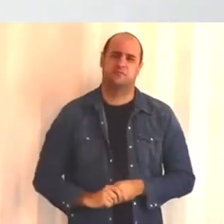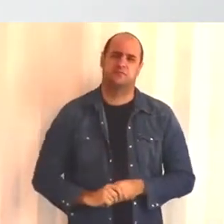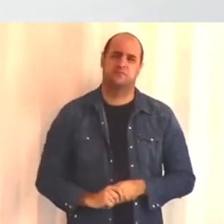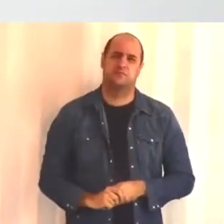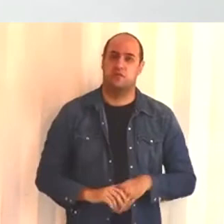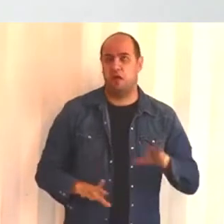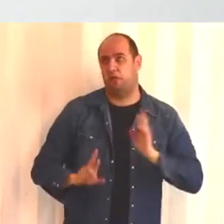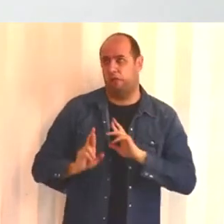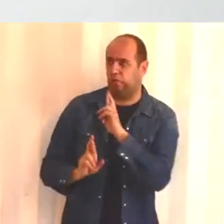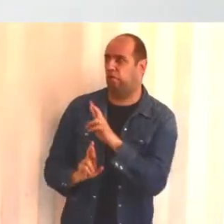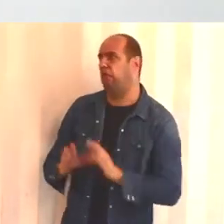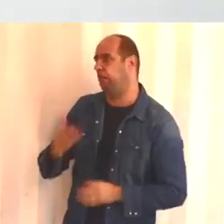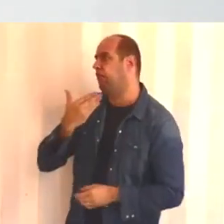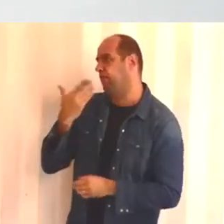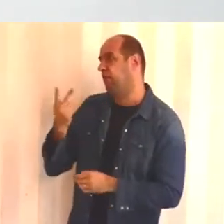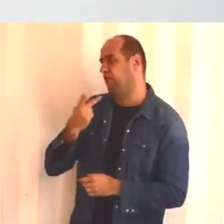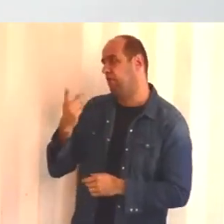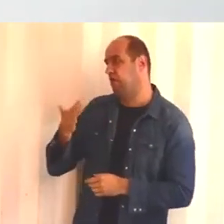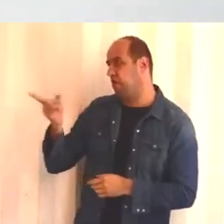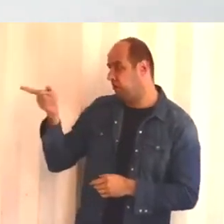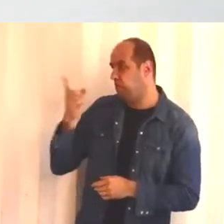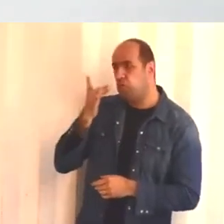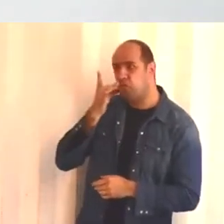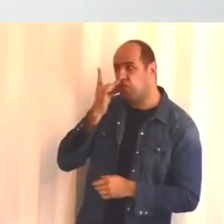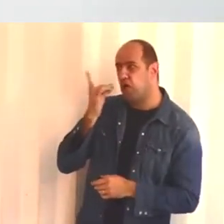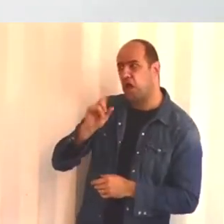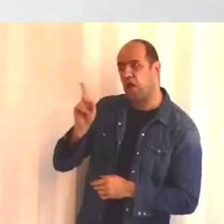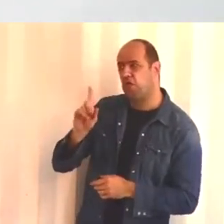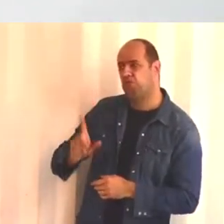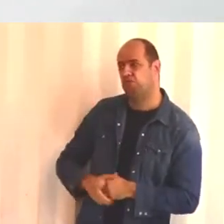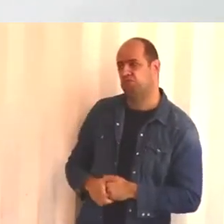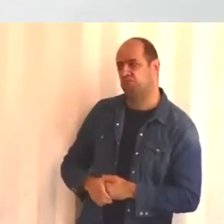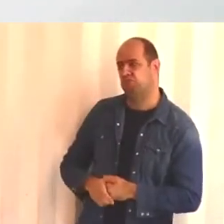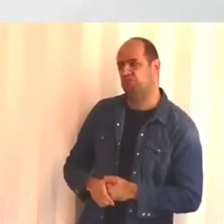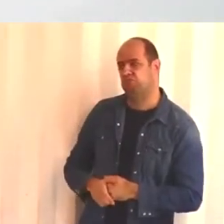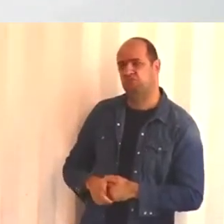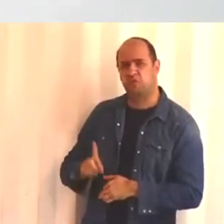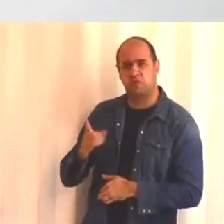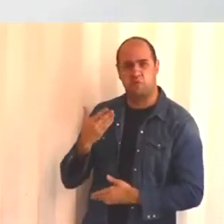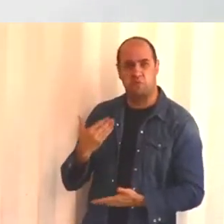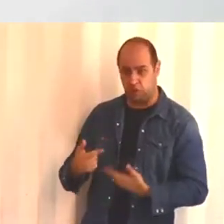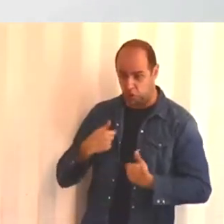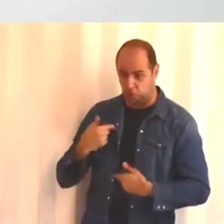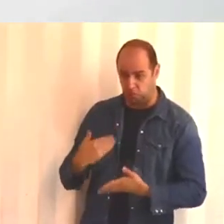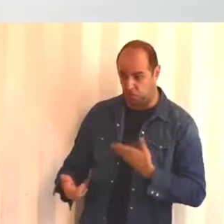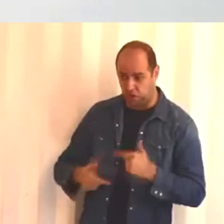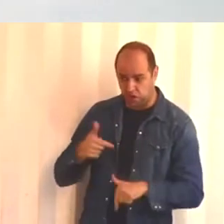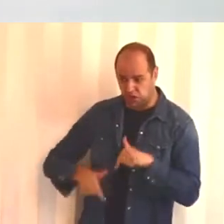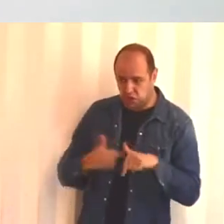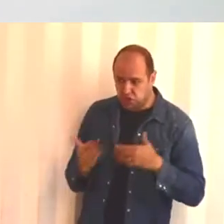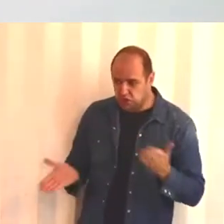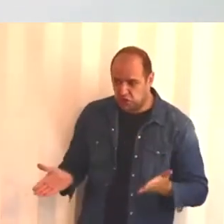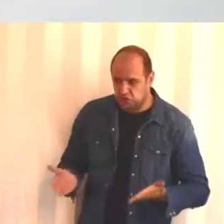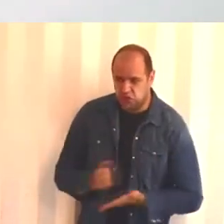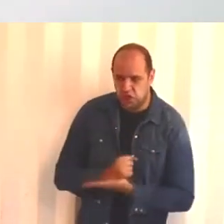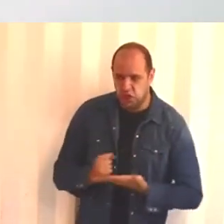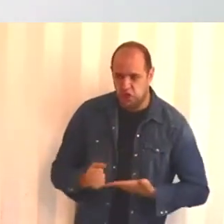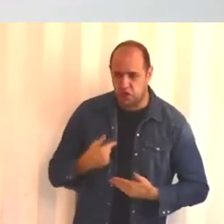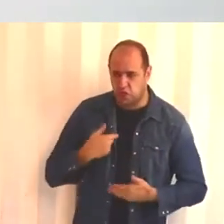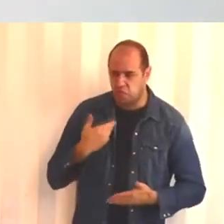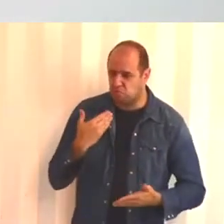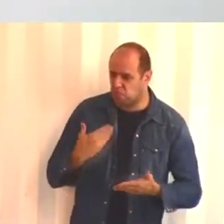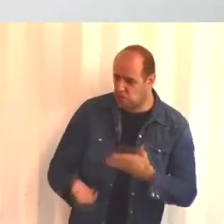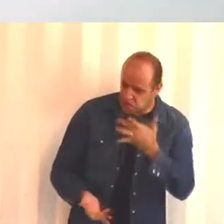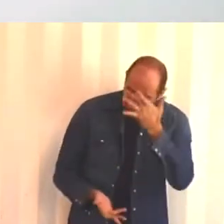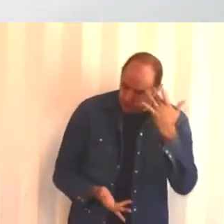falar assim: pastor, é fácil falar, o senhor não está na minha pele. O senhor não perdeu o emprego como eu perdi. O senhor não perdeu um